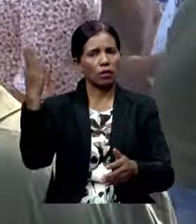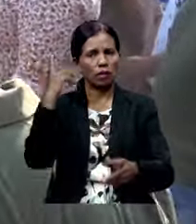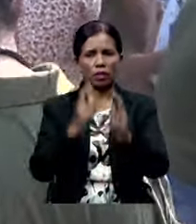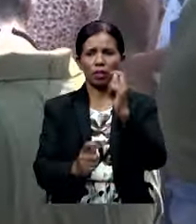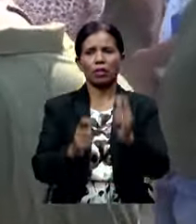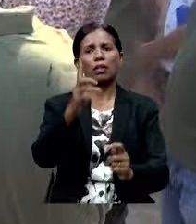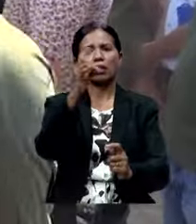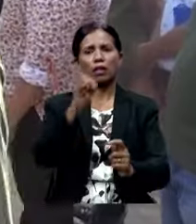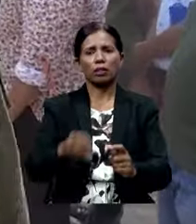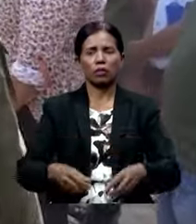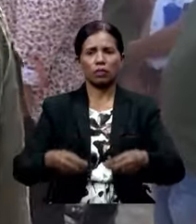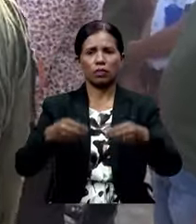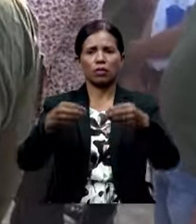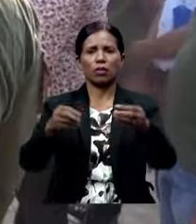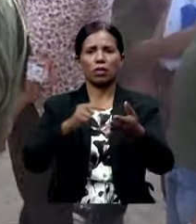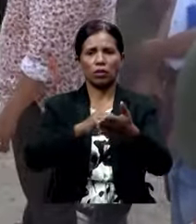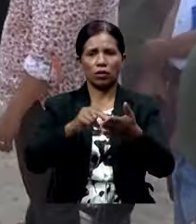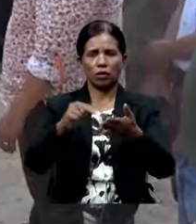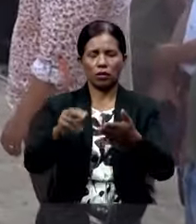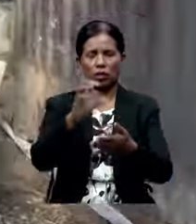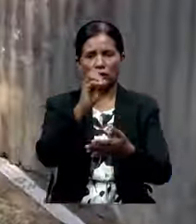Distrital Dili hatun despaiso o número